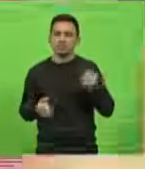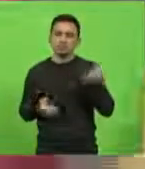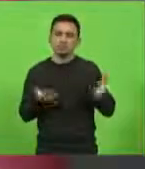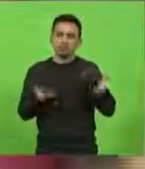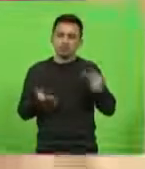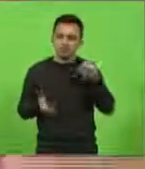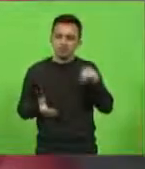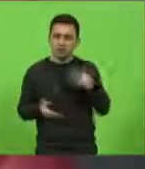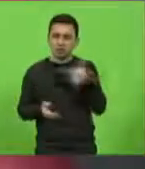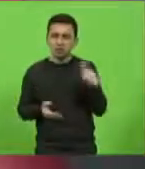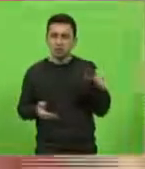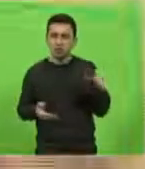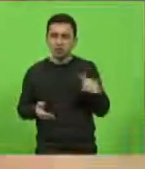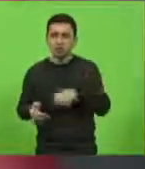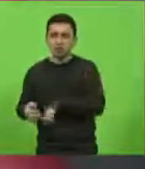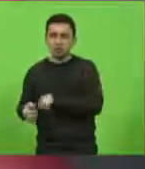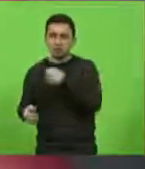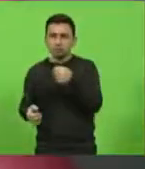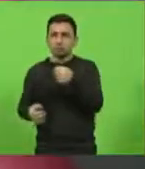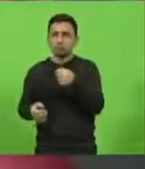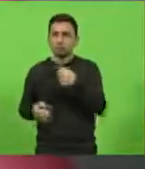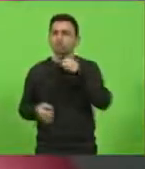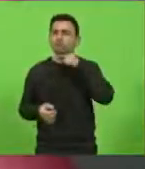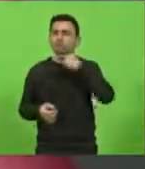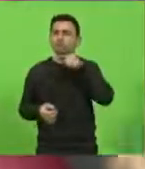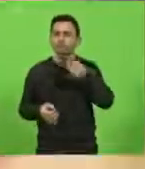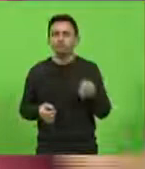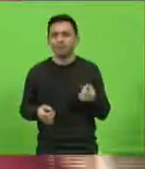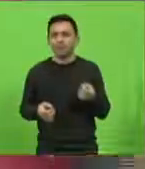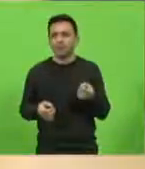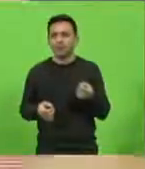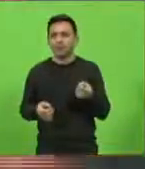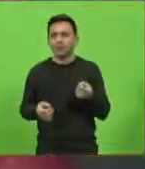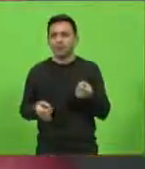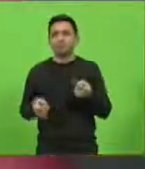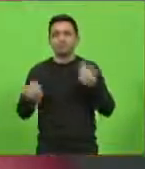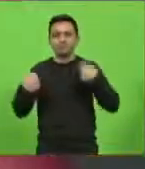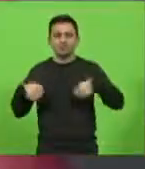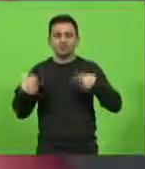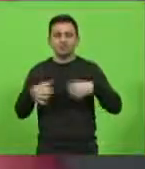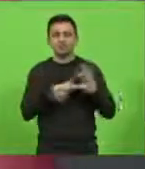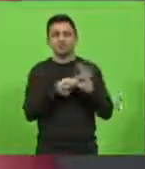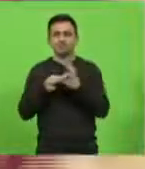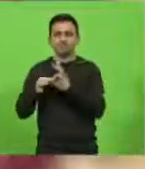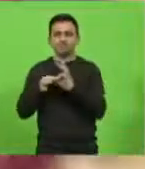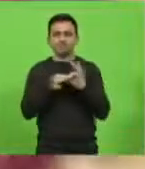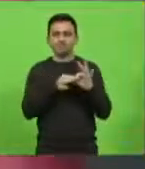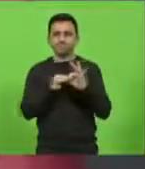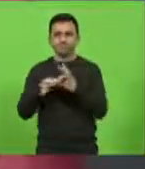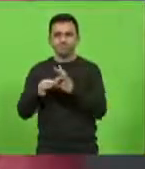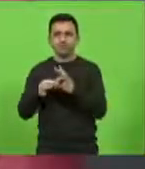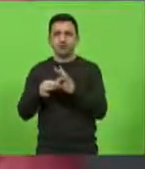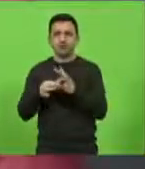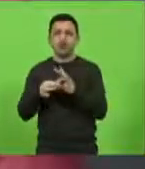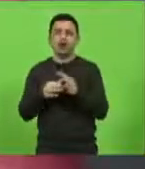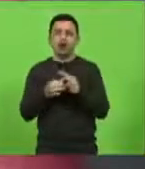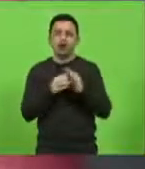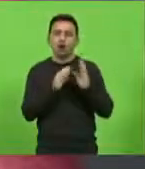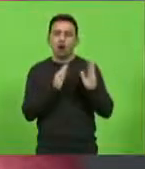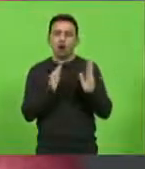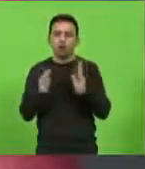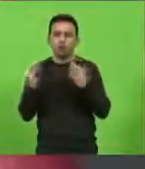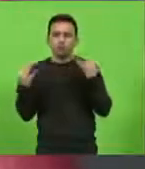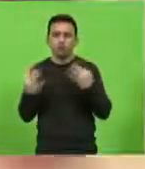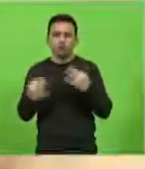à balança sem a espada e a impotência do direito uma não pode estar sem a outra pois não haverá uma área jurídica perfeita